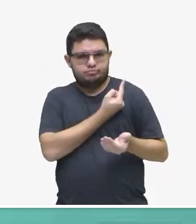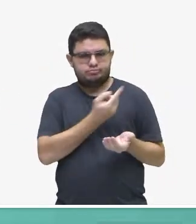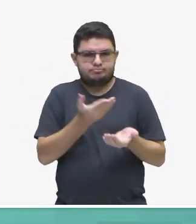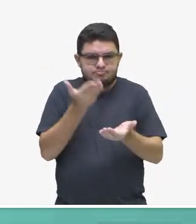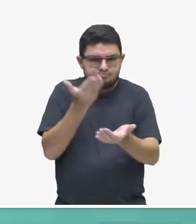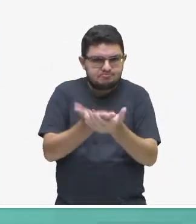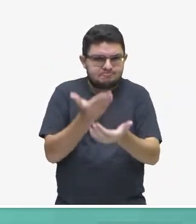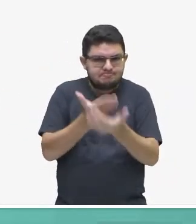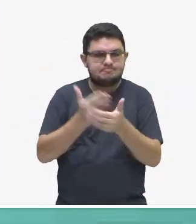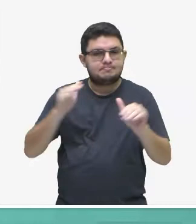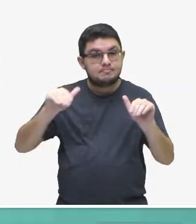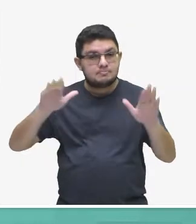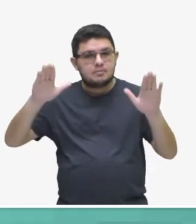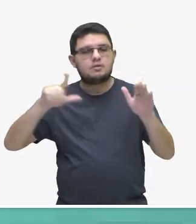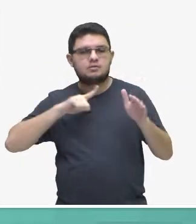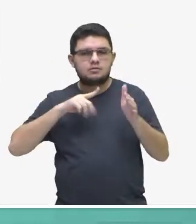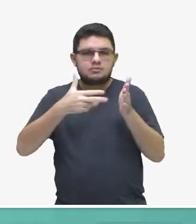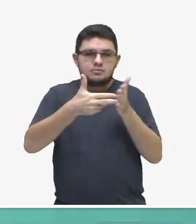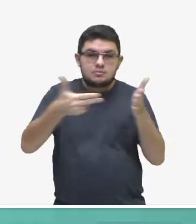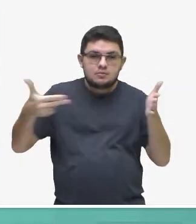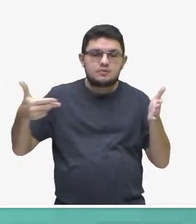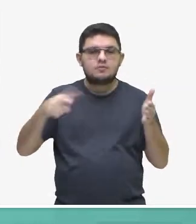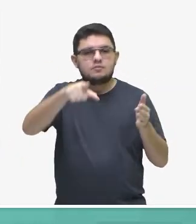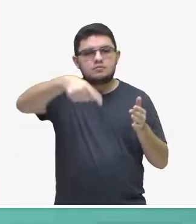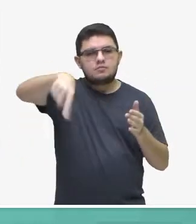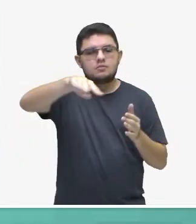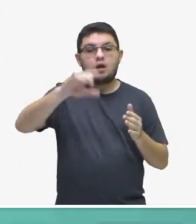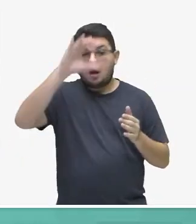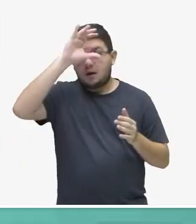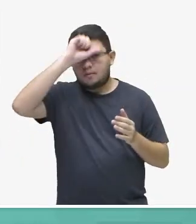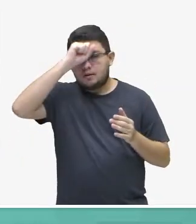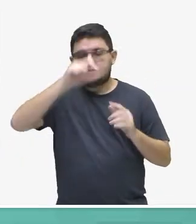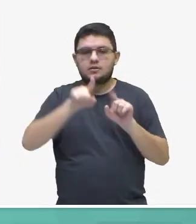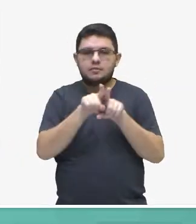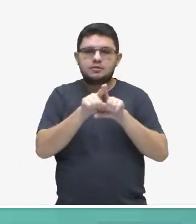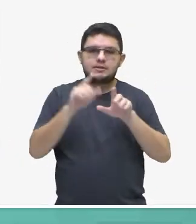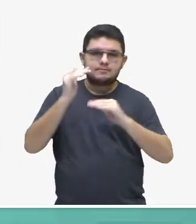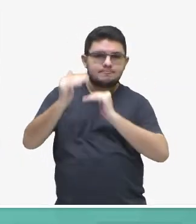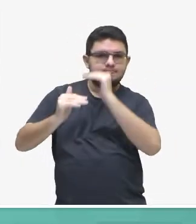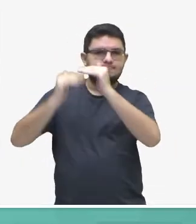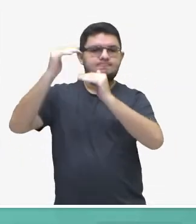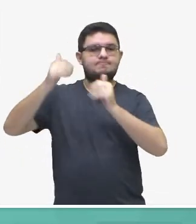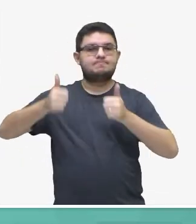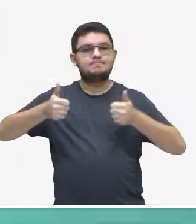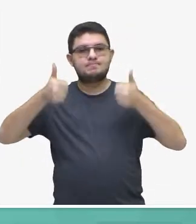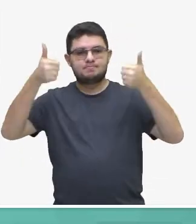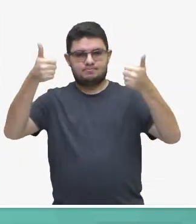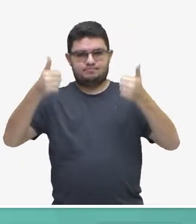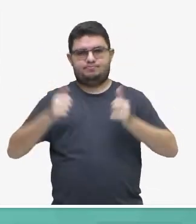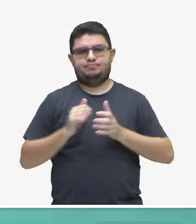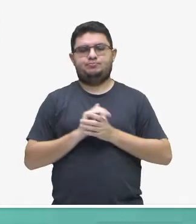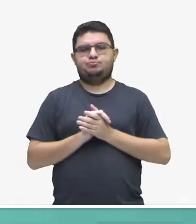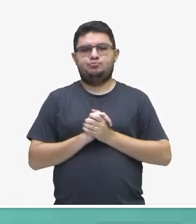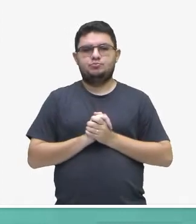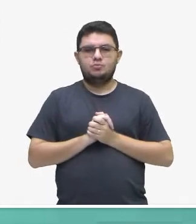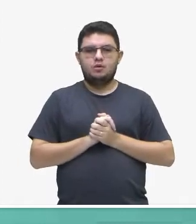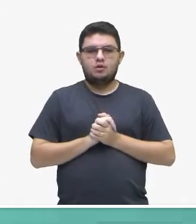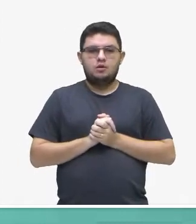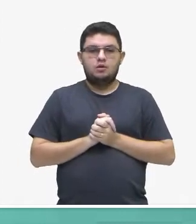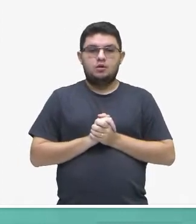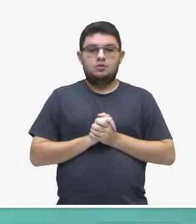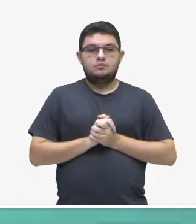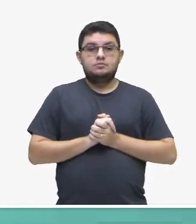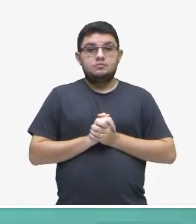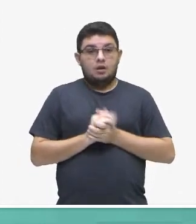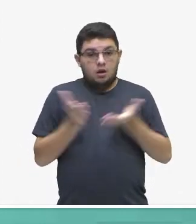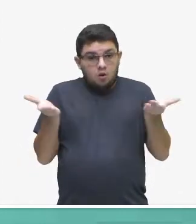para vocês aprenderem aí e desenvolver o Simple Present da melhor forma possível. Tudo bem? Para a gente iniciar, nós vamos